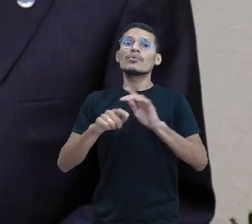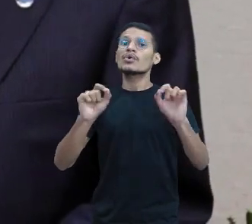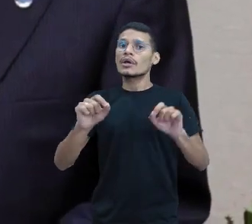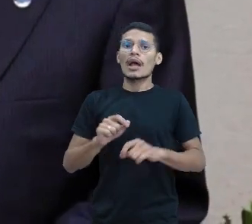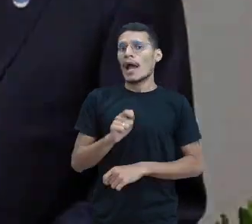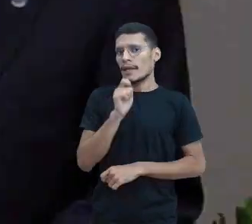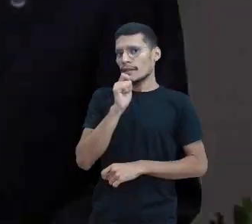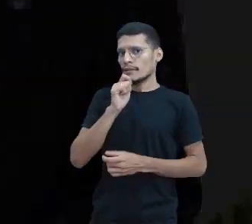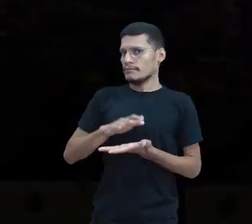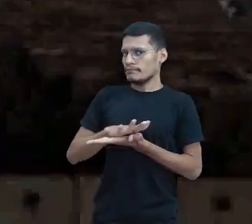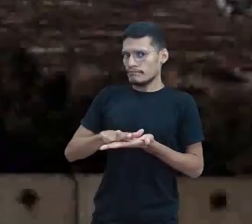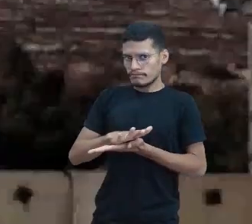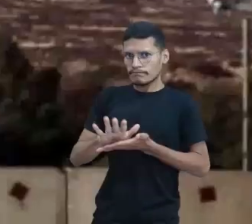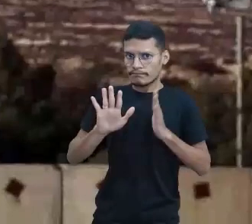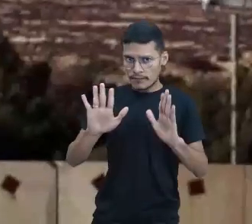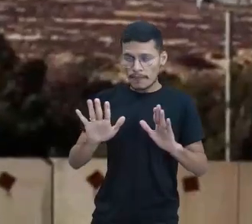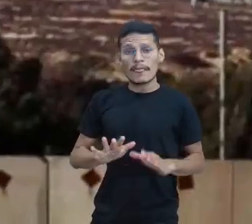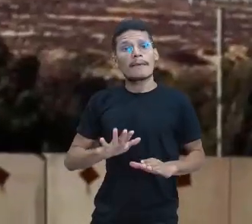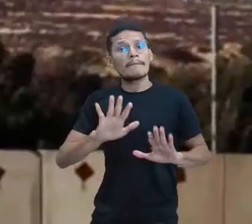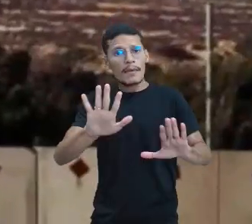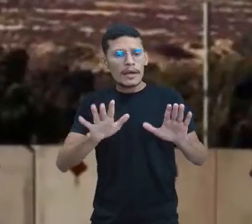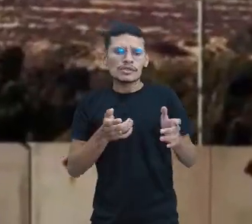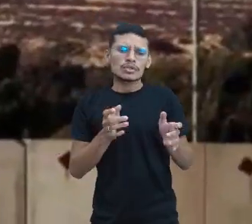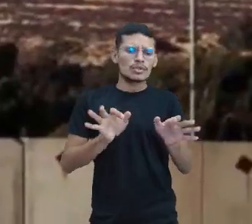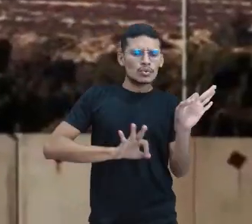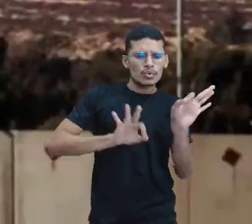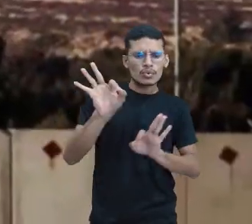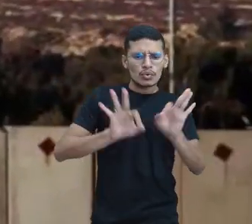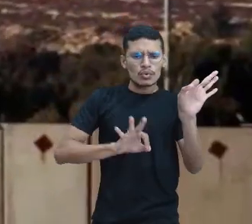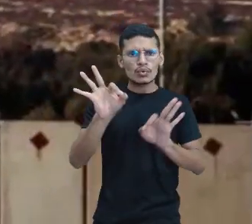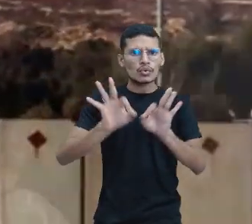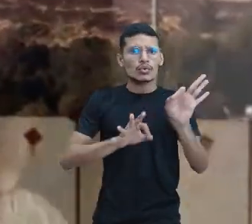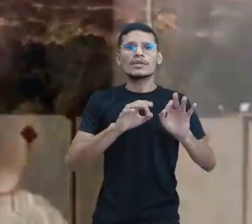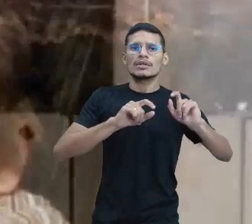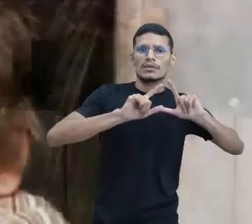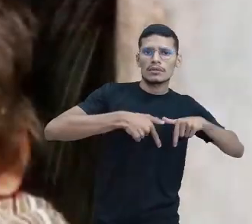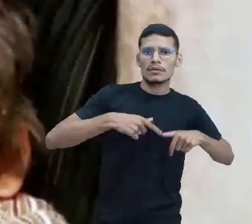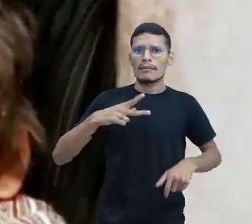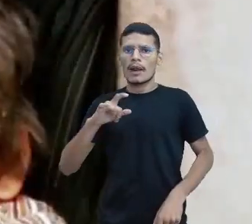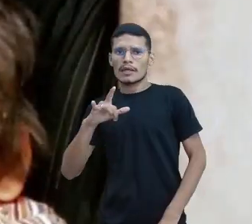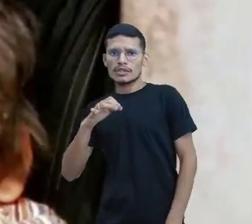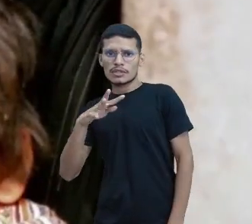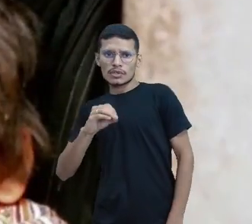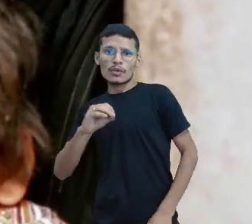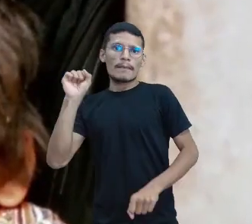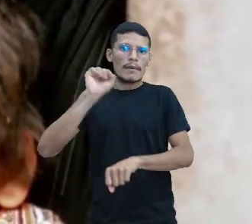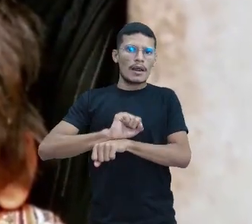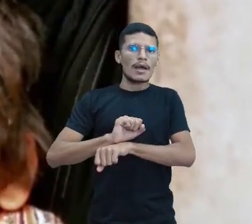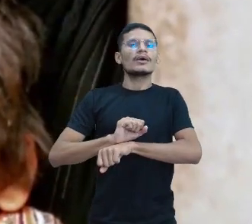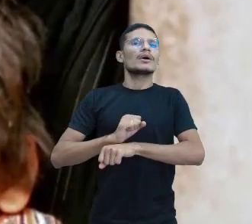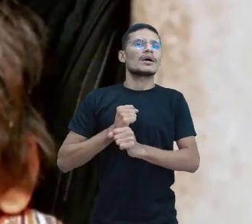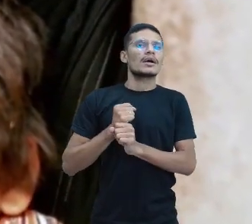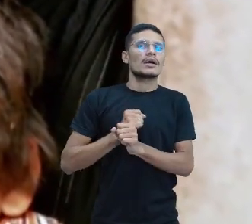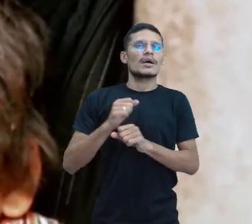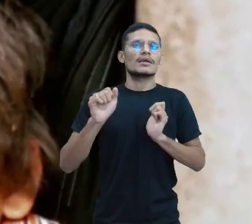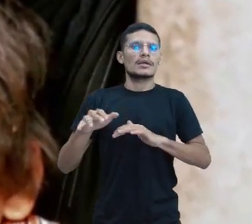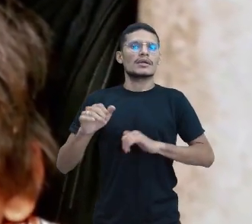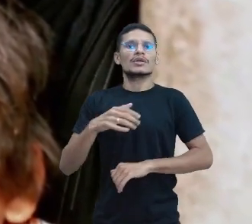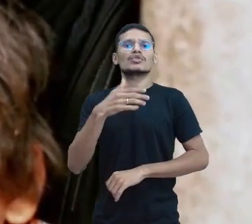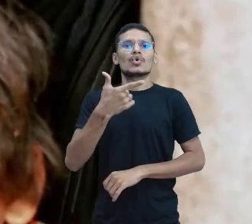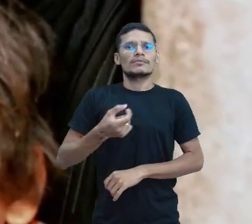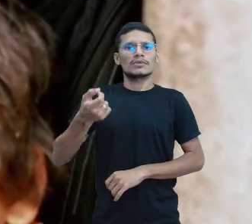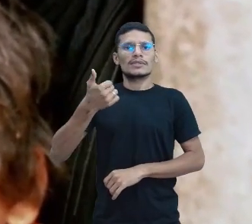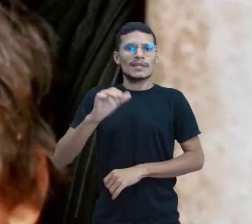membro. As negociações diretas entre israelenses e palestinos paralisaram em setembro de 2010, depois que Israel